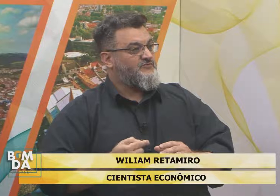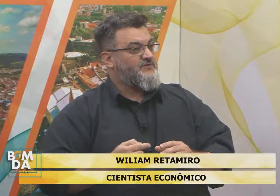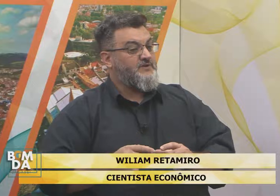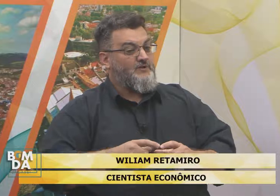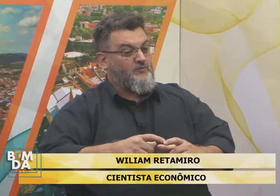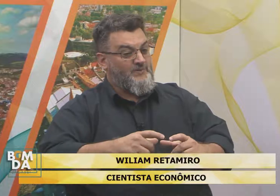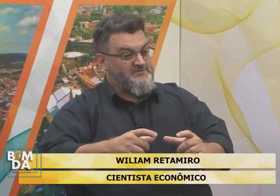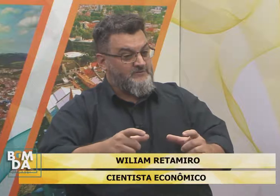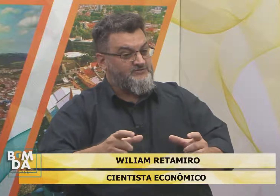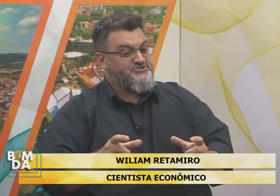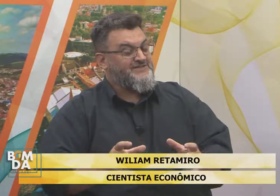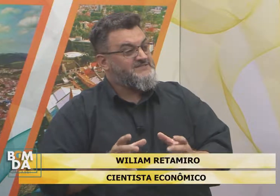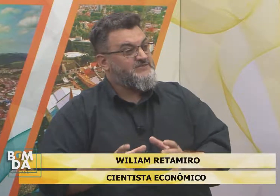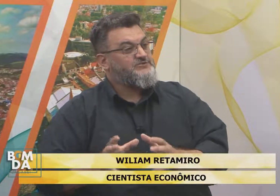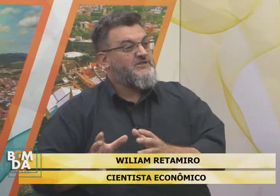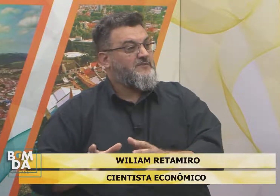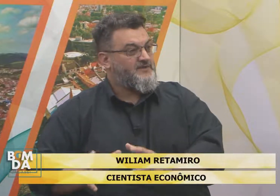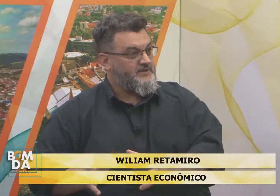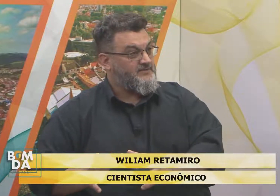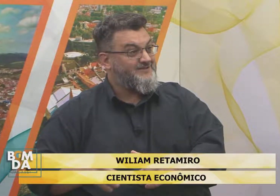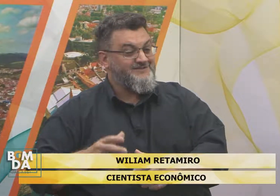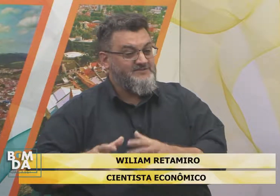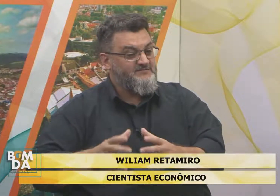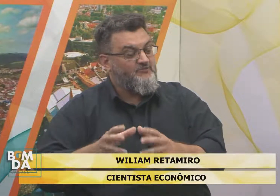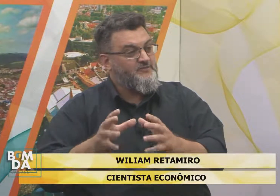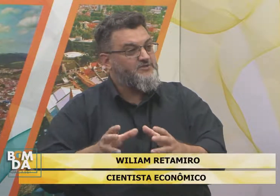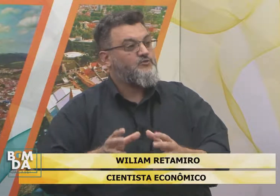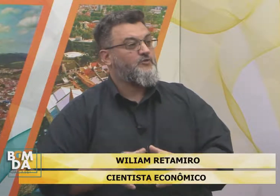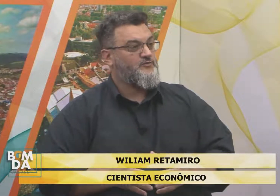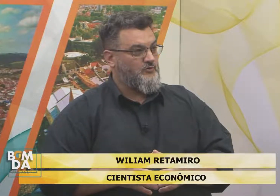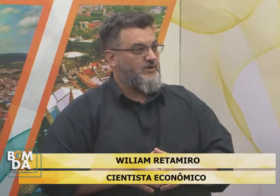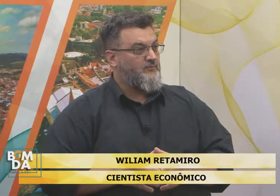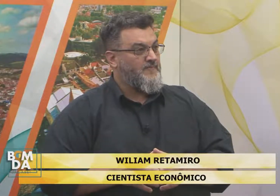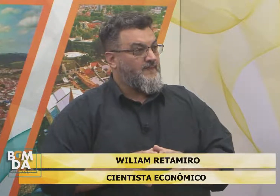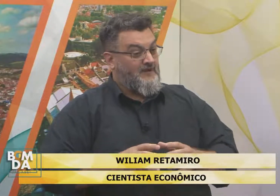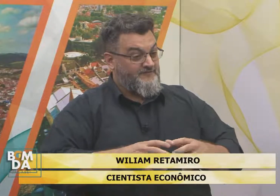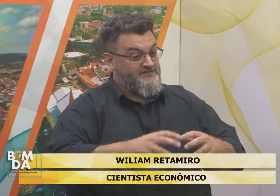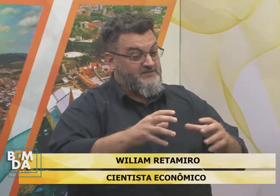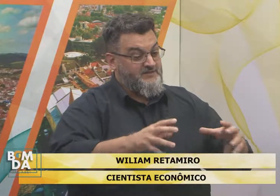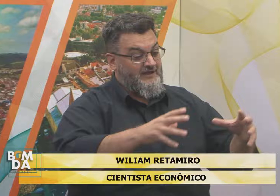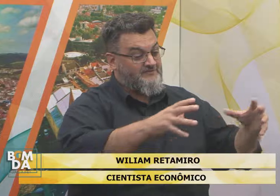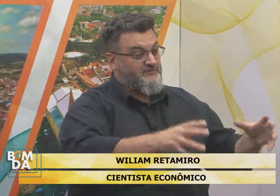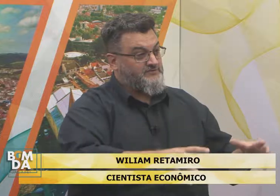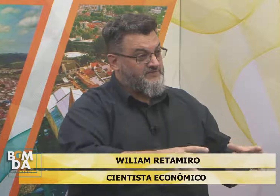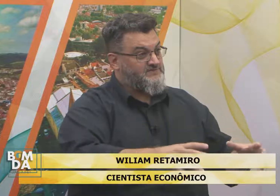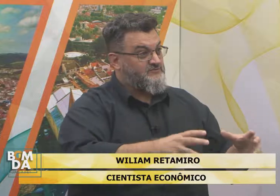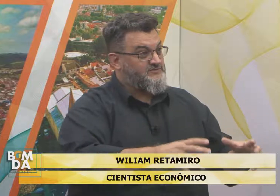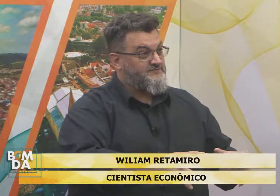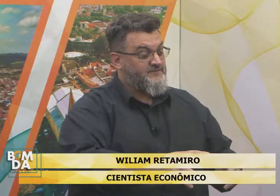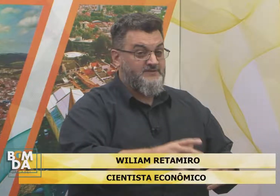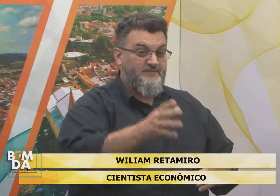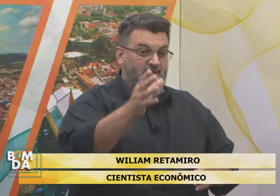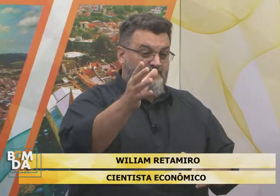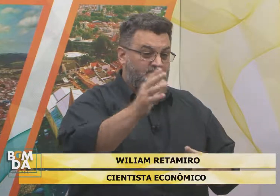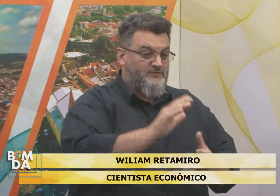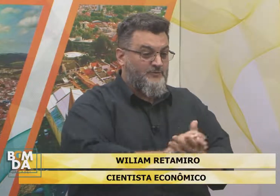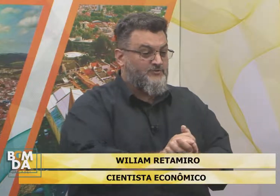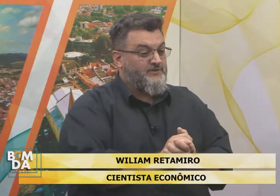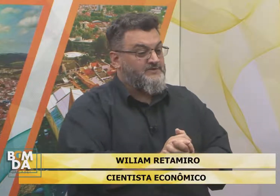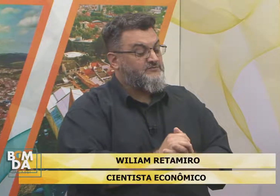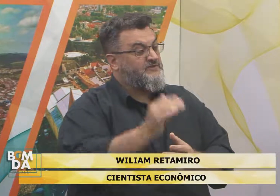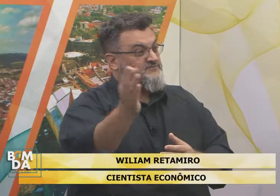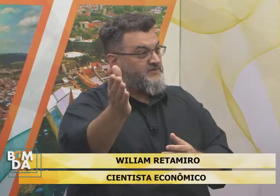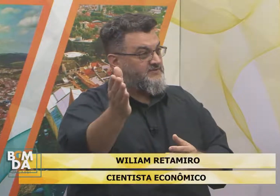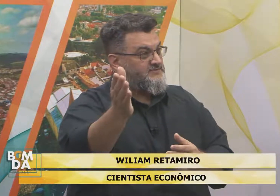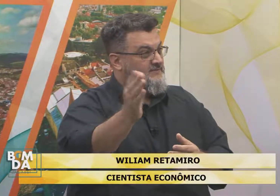se desenvolver uma ação de geração de trabalho e renda e desenvolvimento econômico local, a fim de que a valorização seja feita. Ele